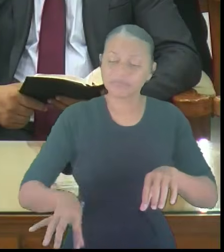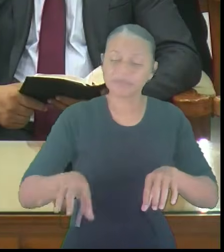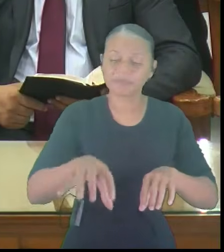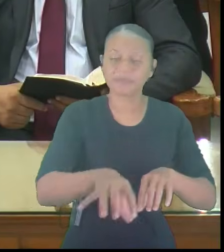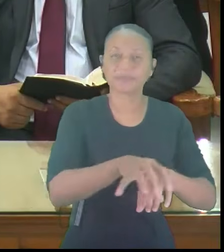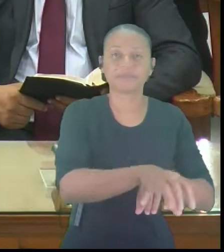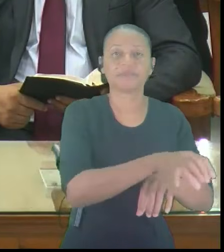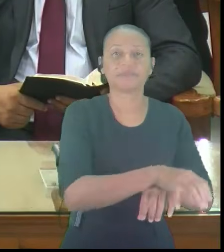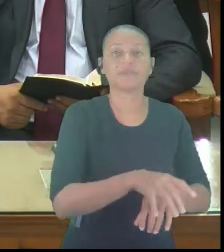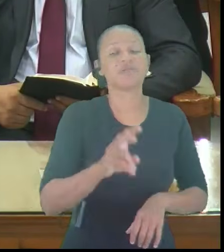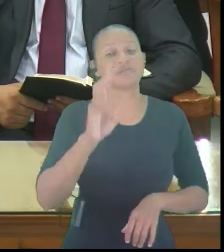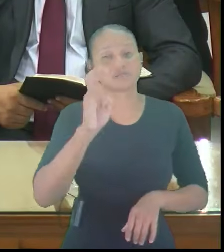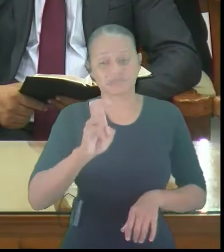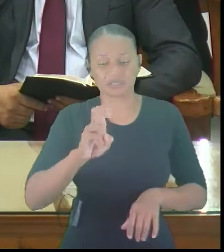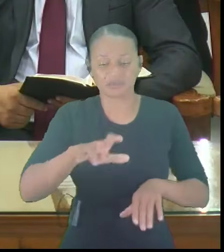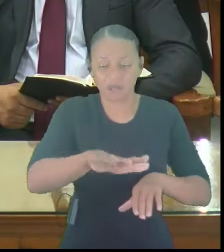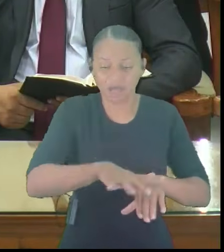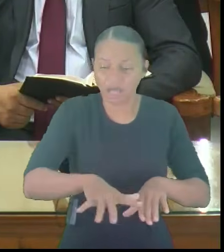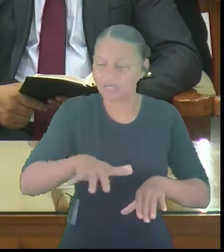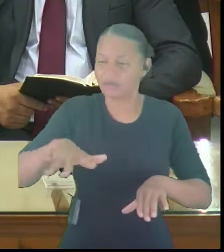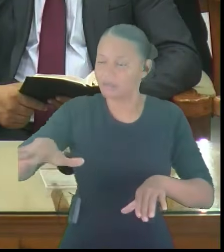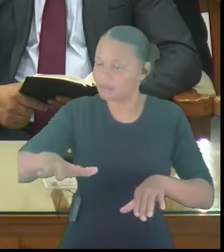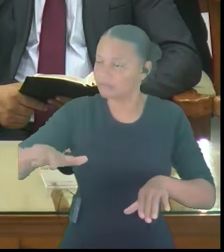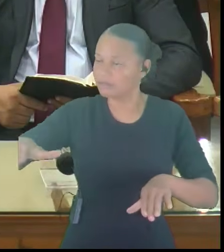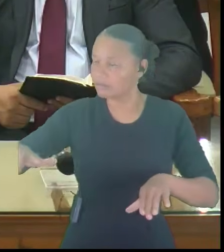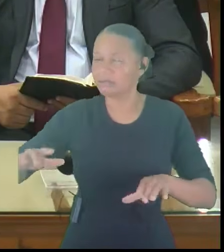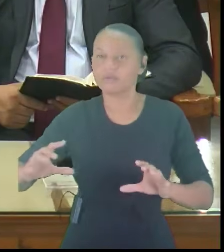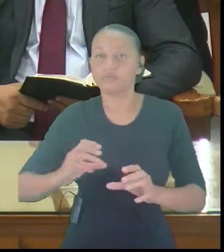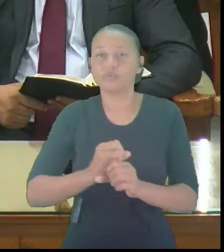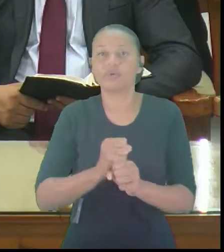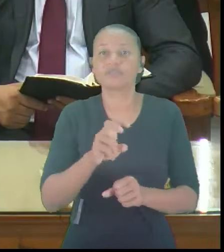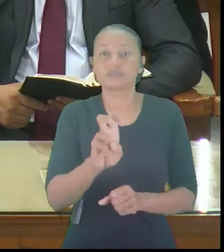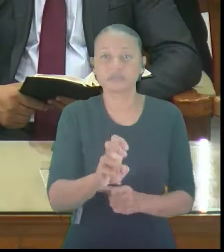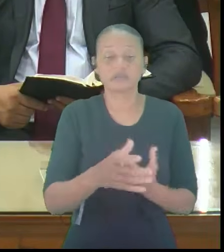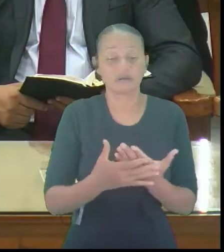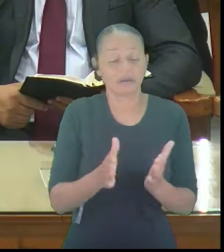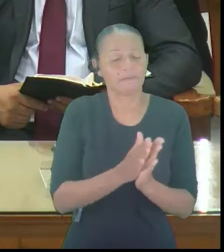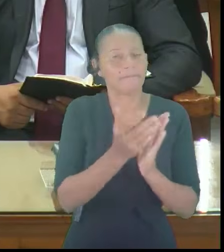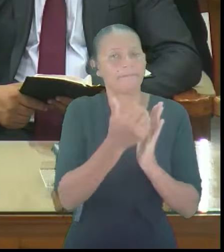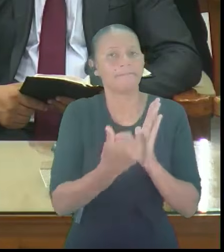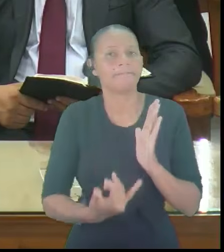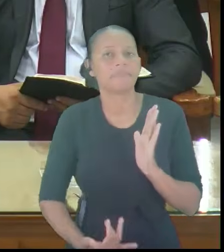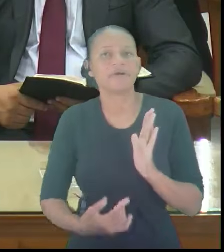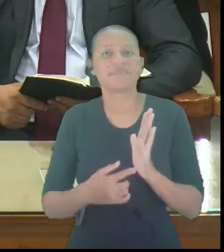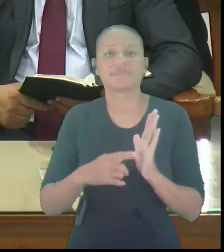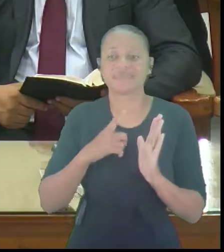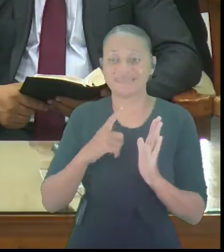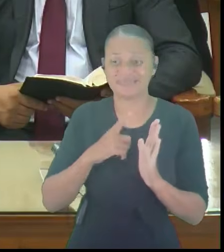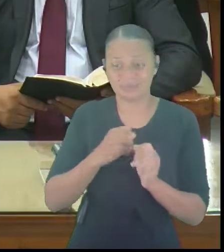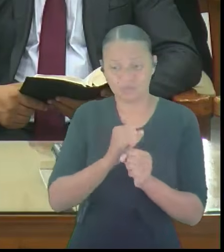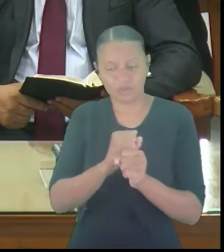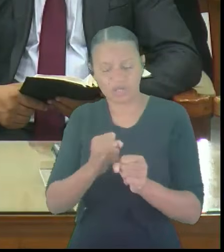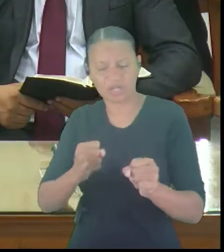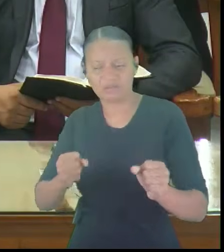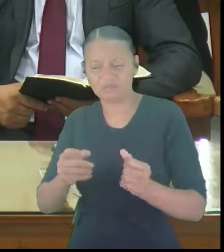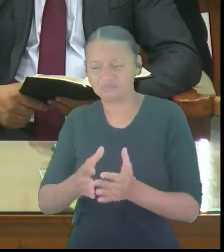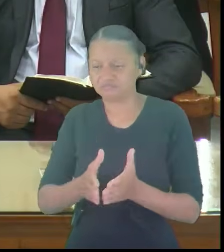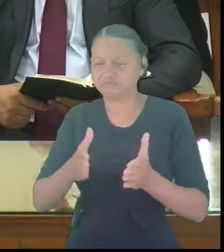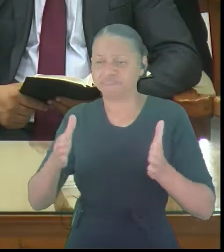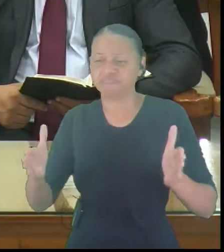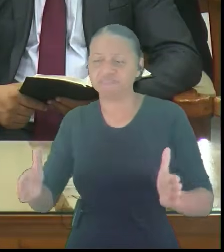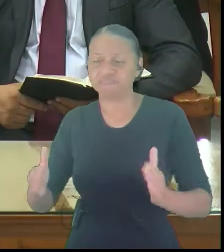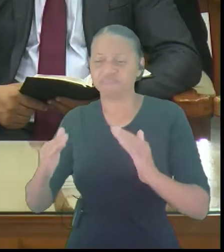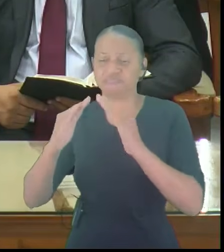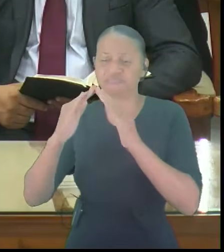Betesda? 5 alpendres. E a Bíblia diz que havia um grande alpendre